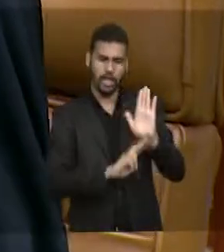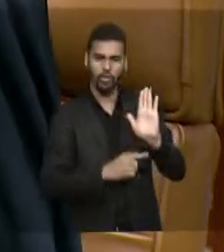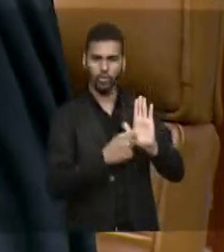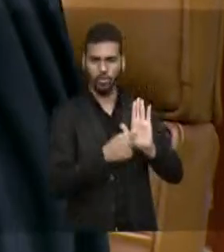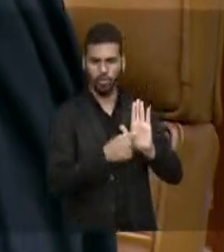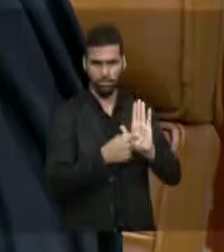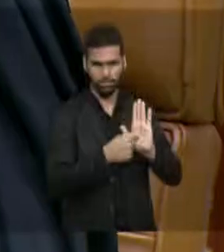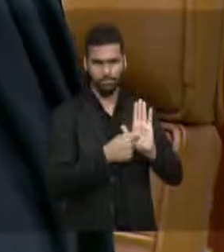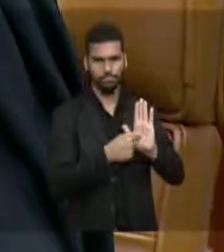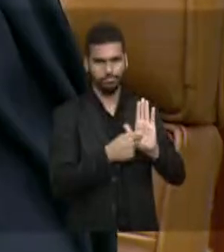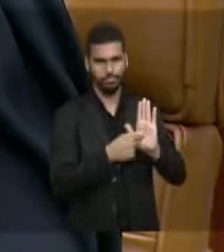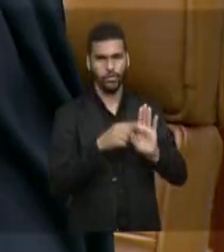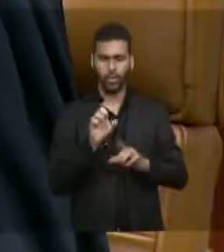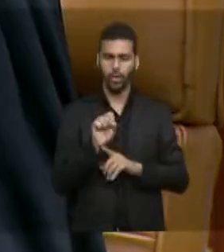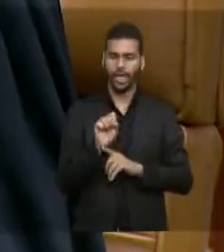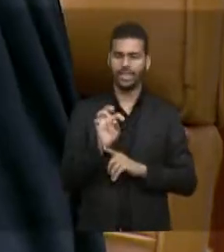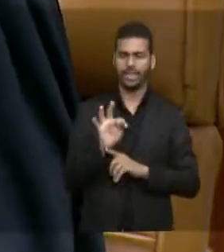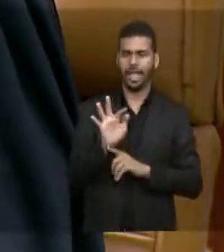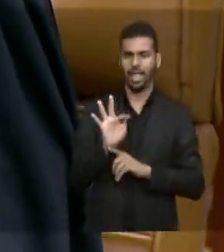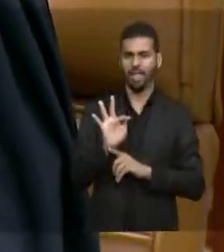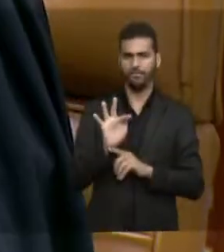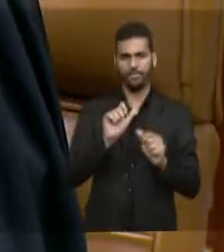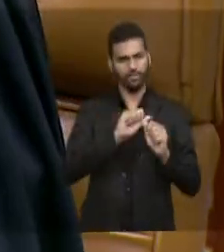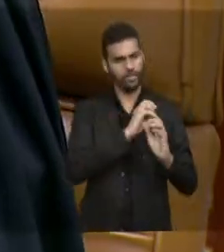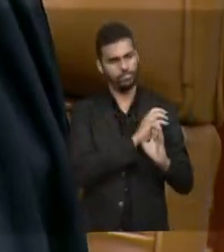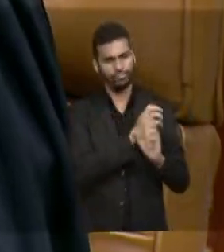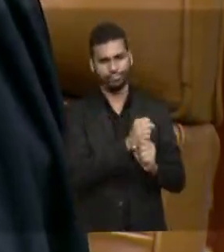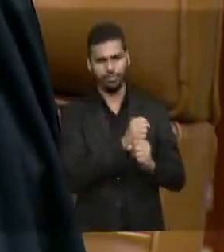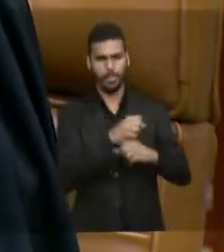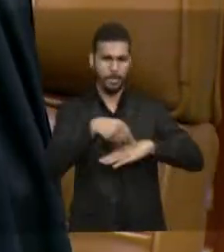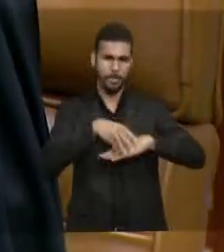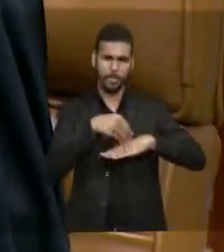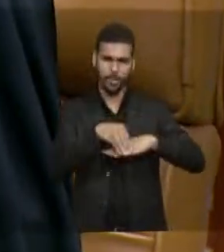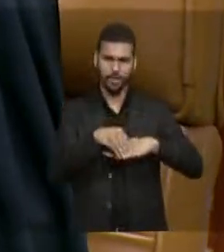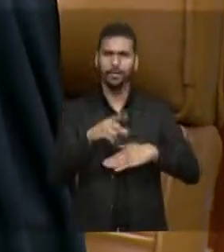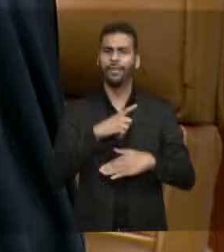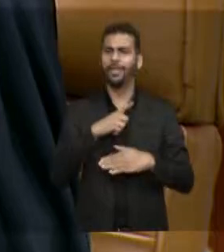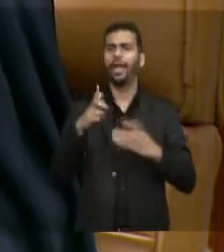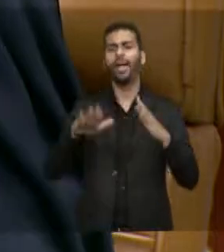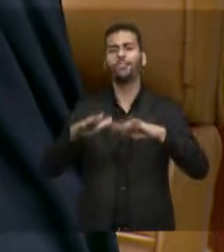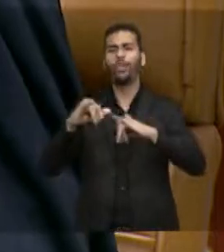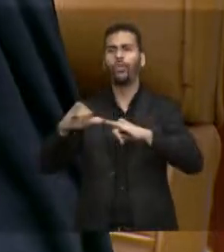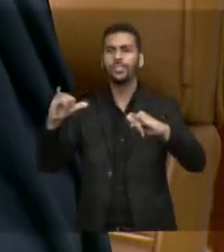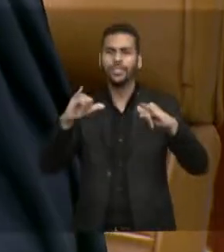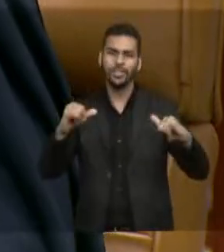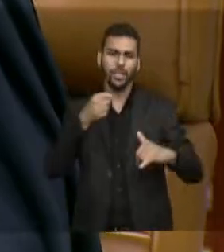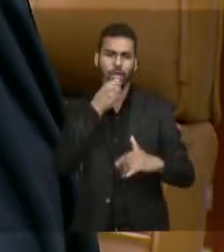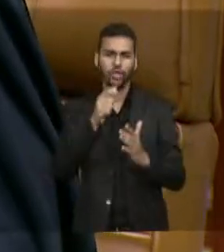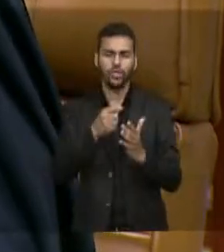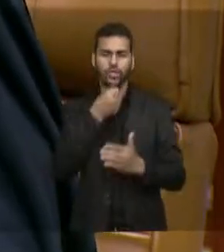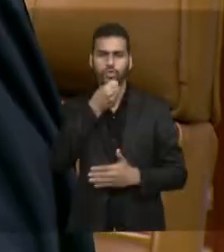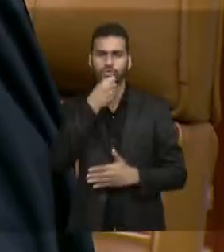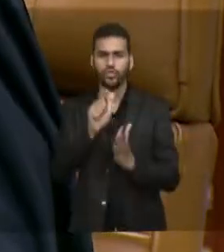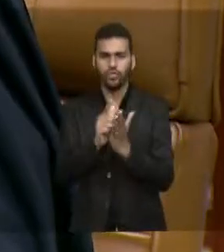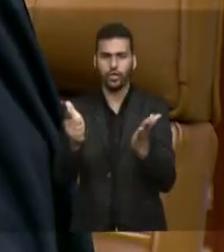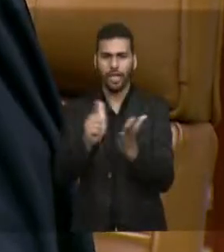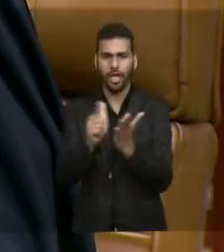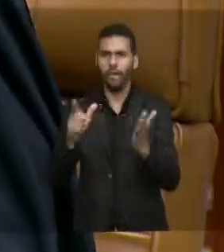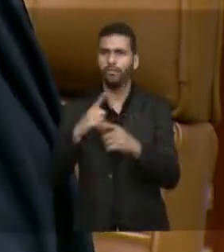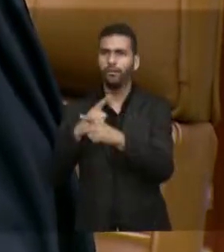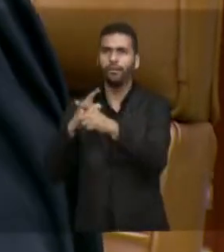fazendo porque acabam saindo notícias espaçadas na imprensa e